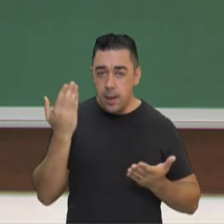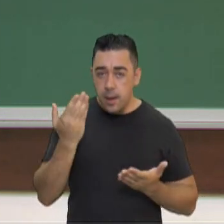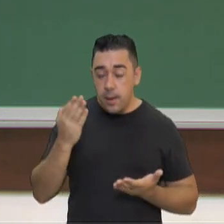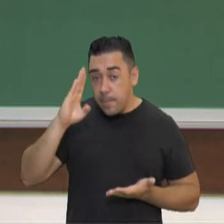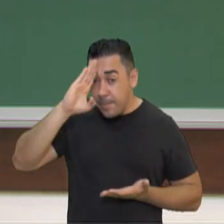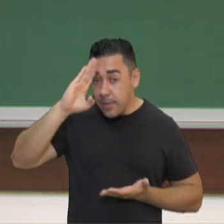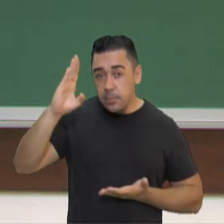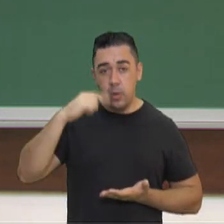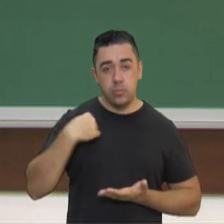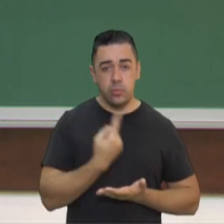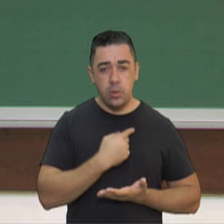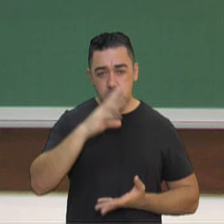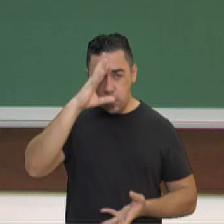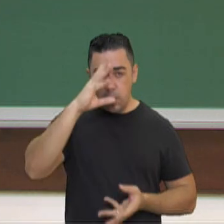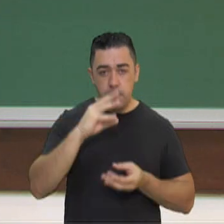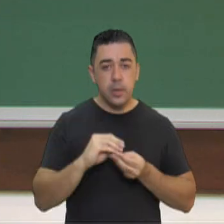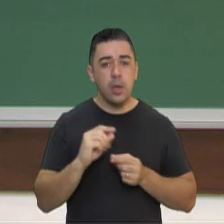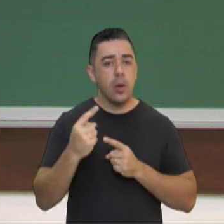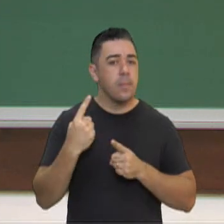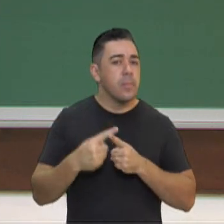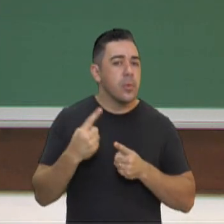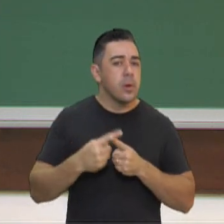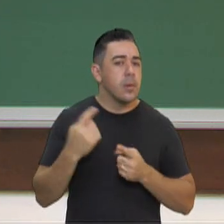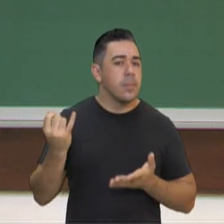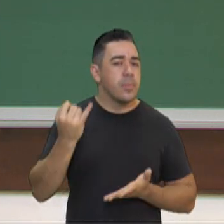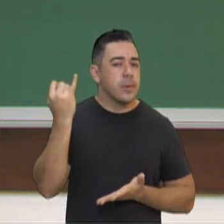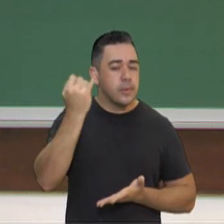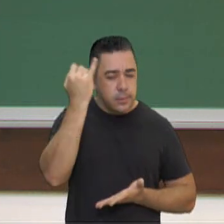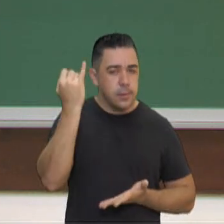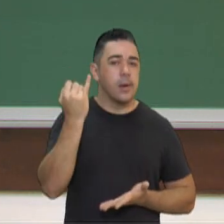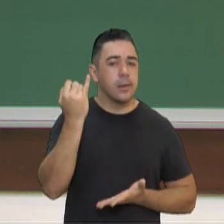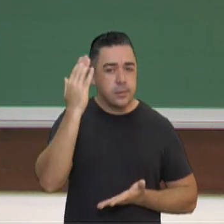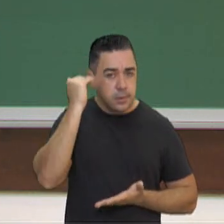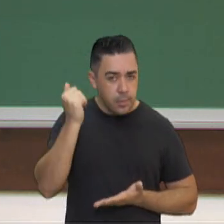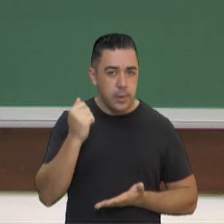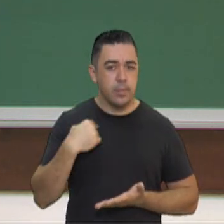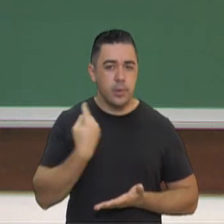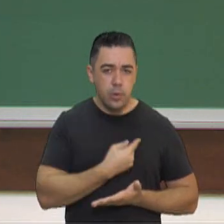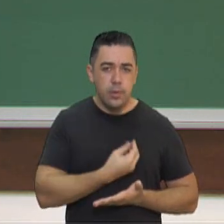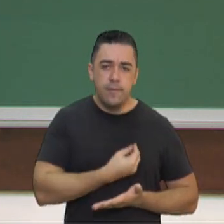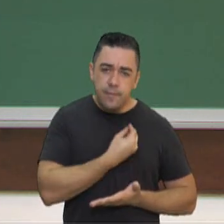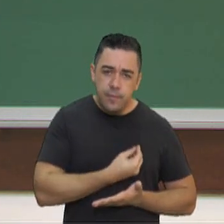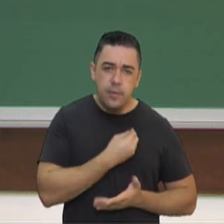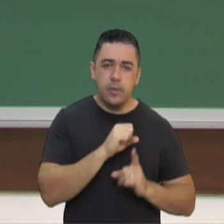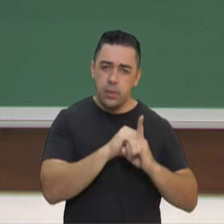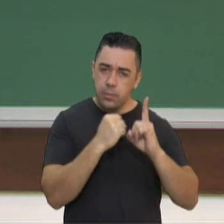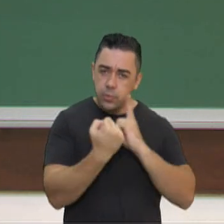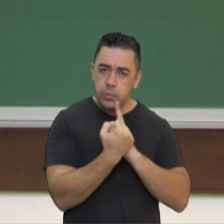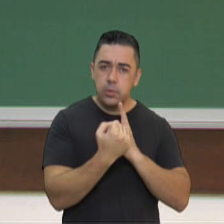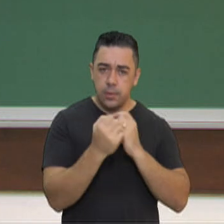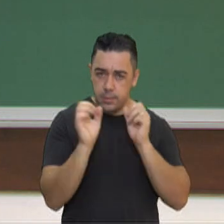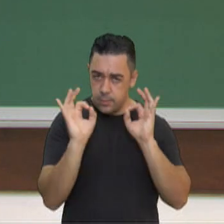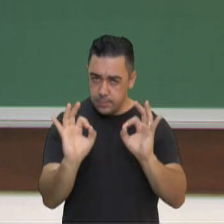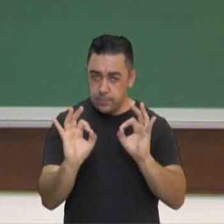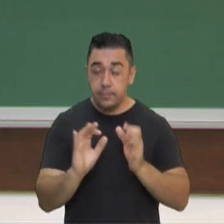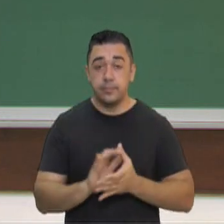gente entender por que a previsão do tempo é importante para a nossa vida, para a nossa sociedade,